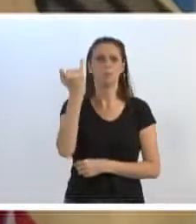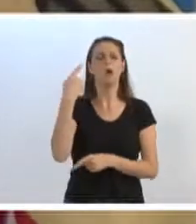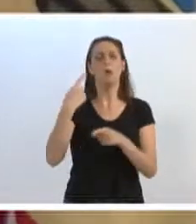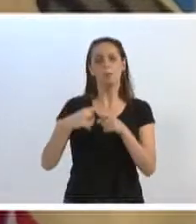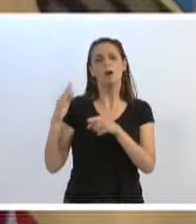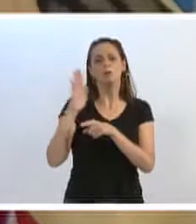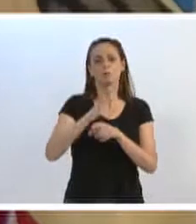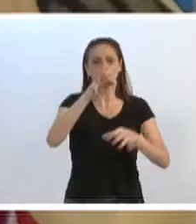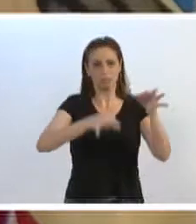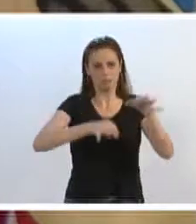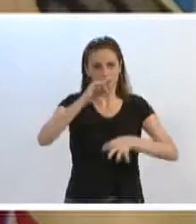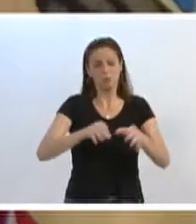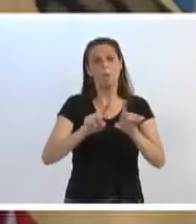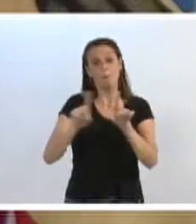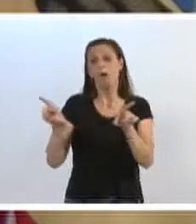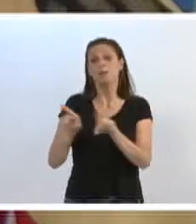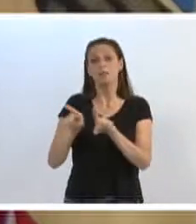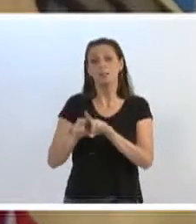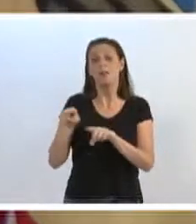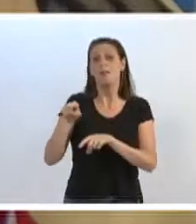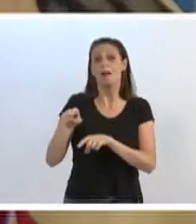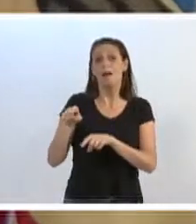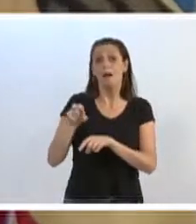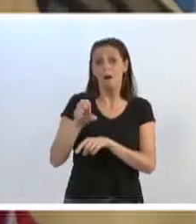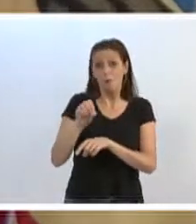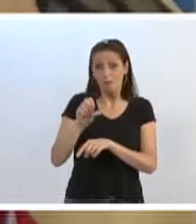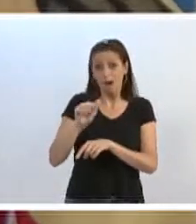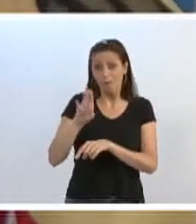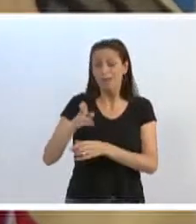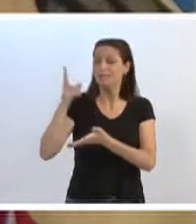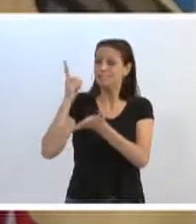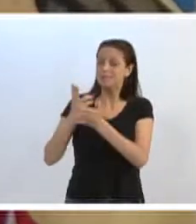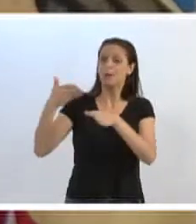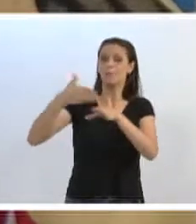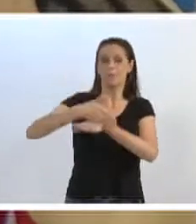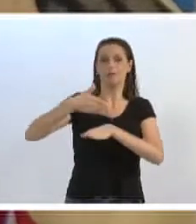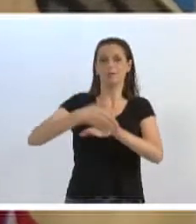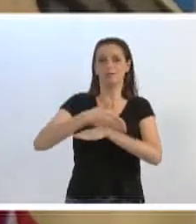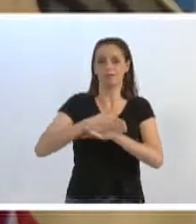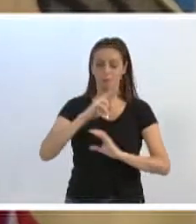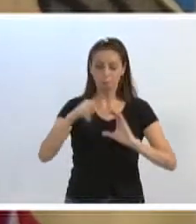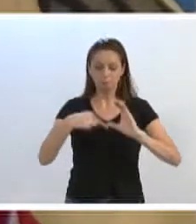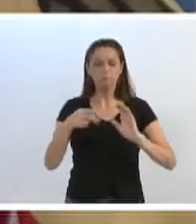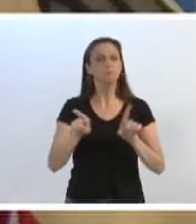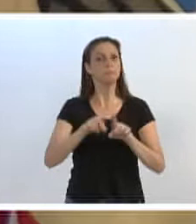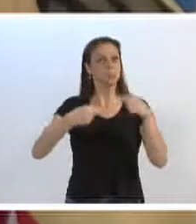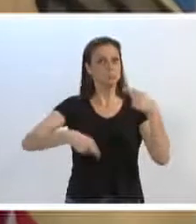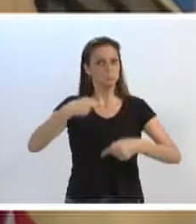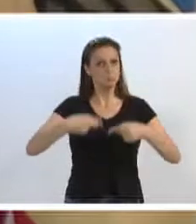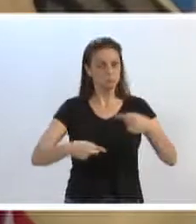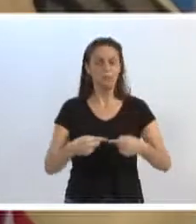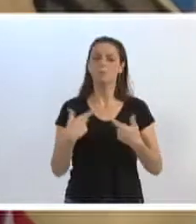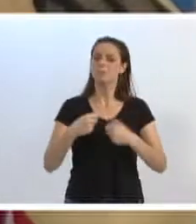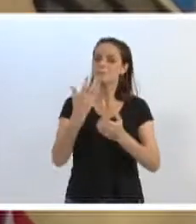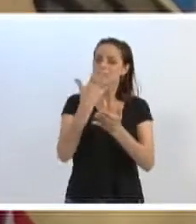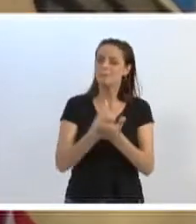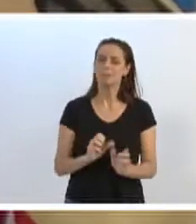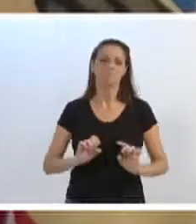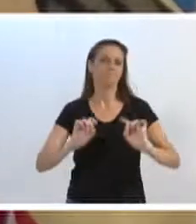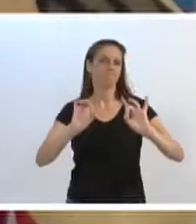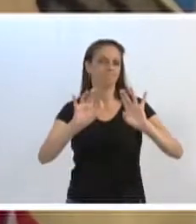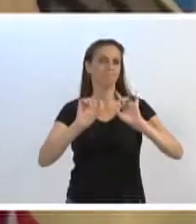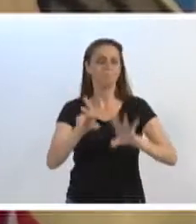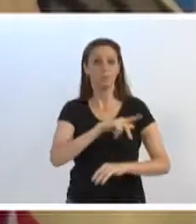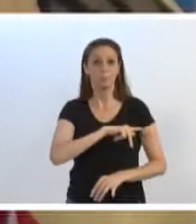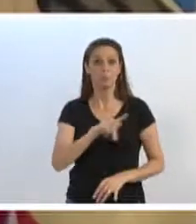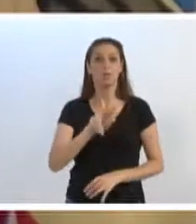justiça, mas a participação constante da OAB de Blumenau nessa casa, nas discussões. E fazer um registro muito especial ao então